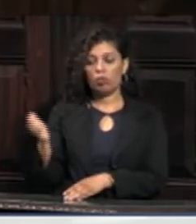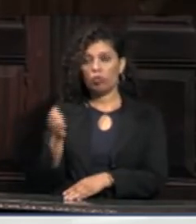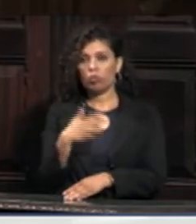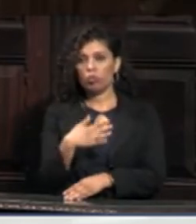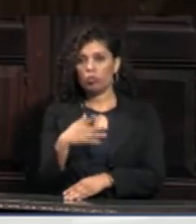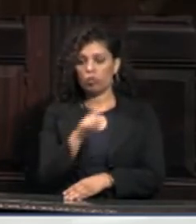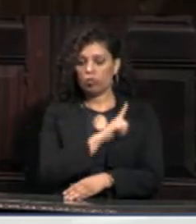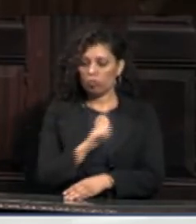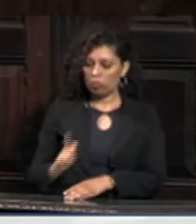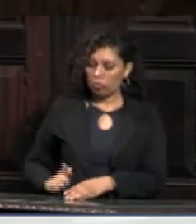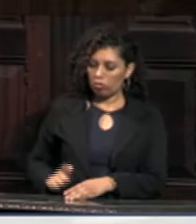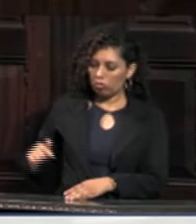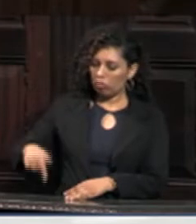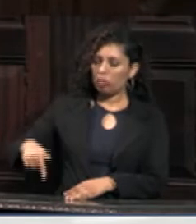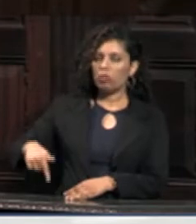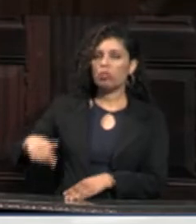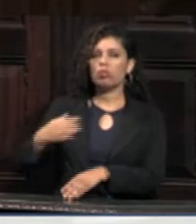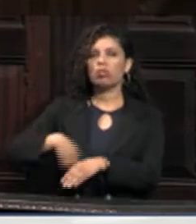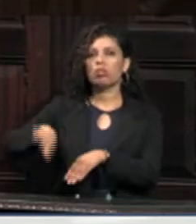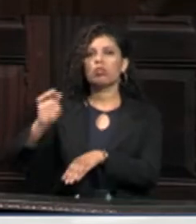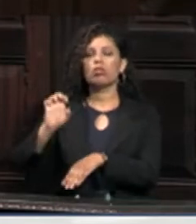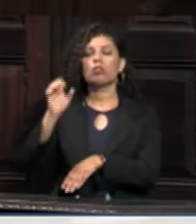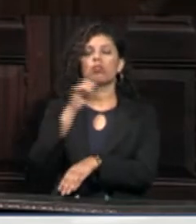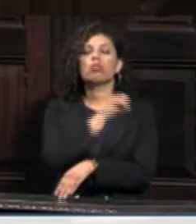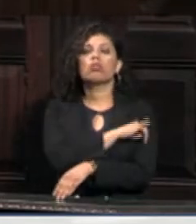novo governador do Estado.